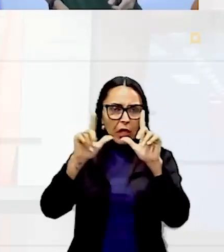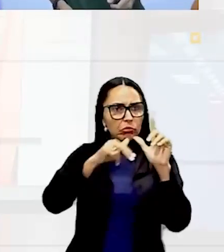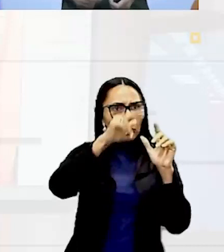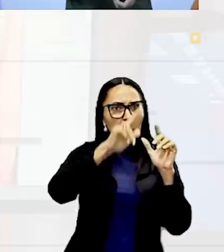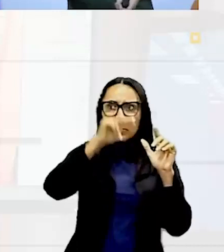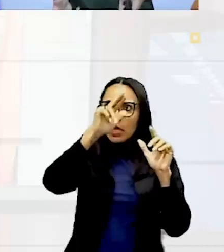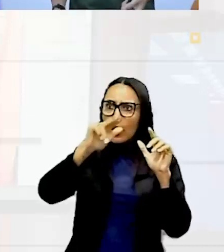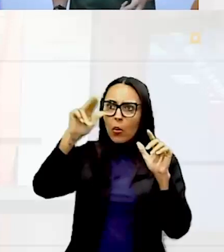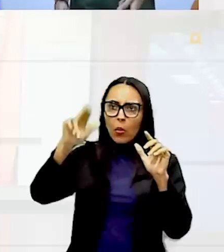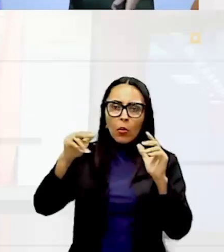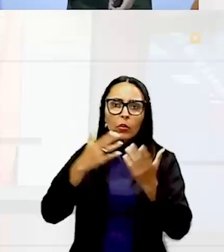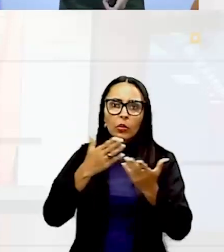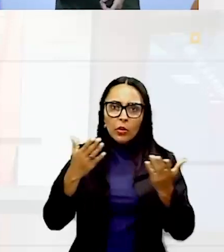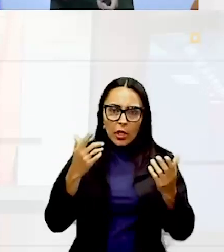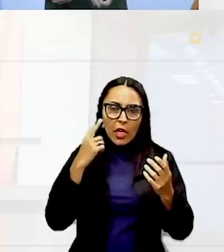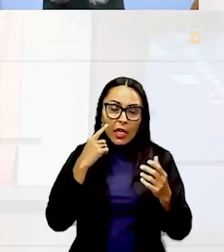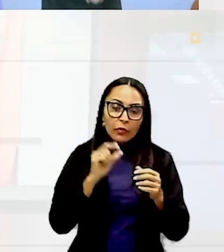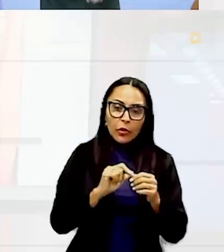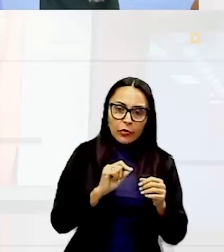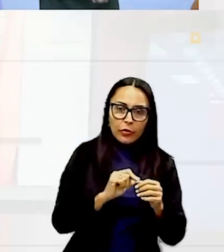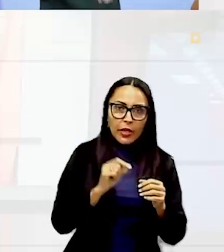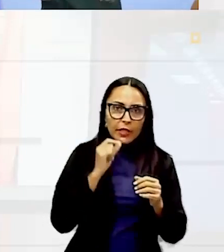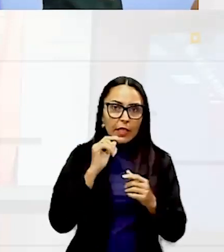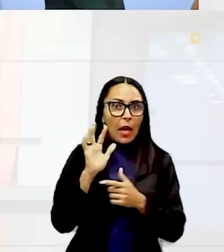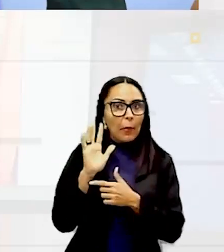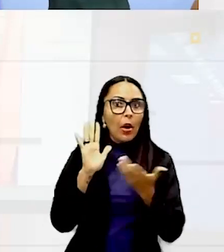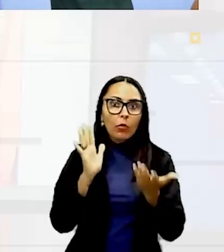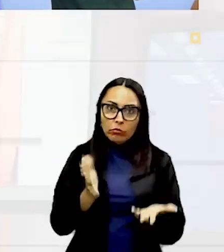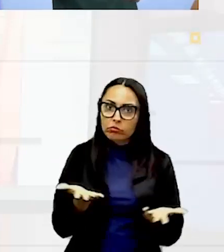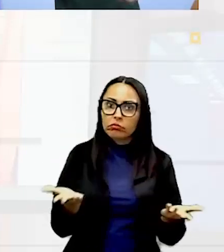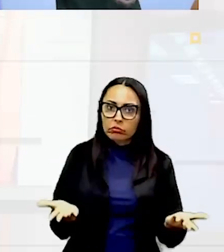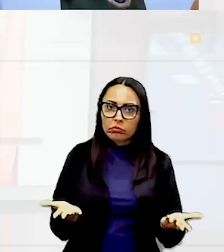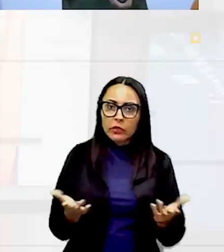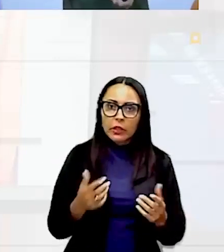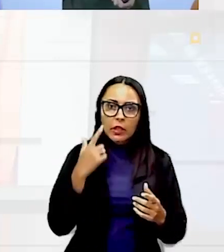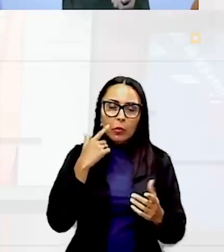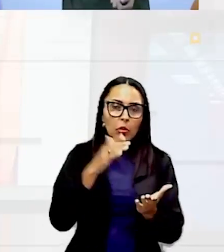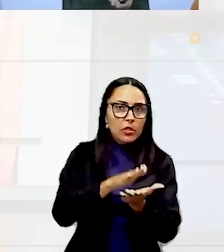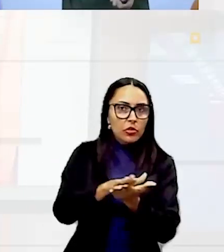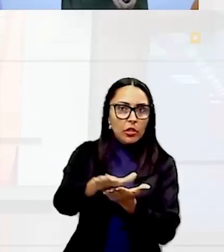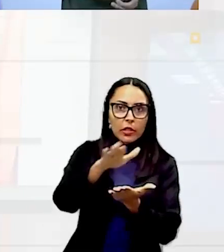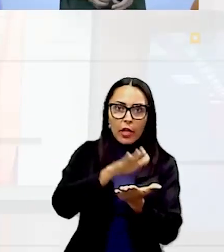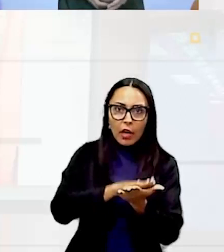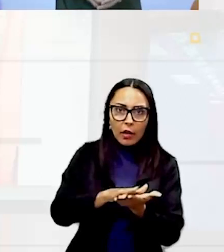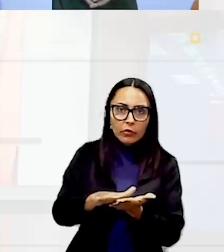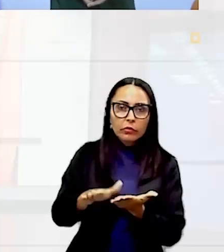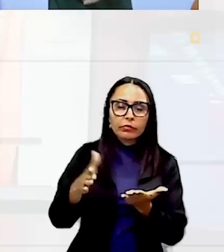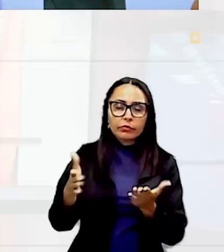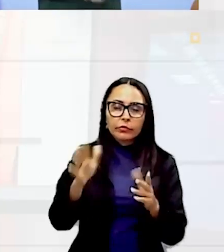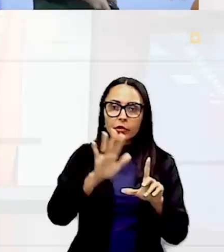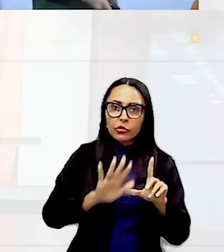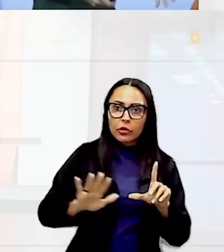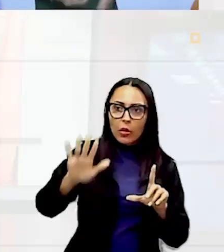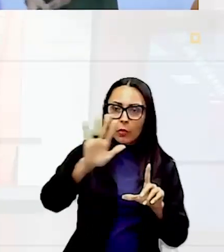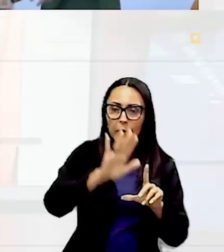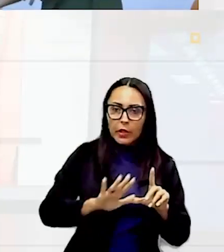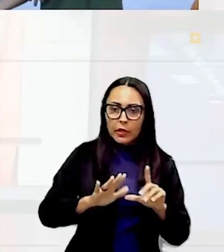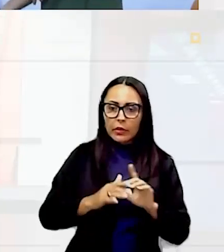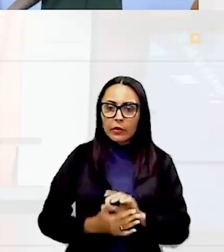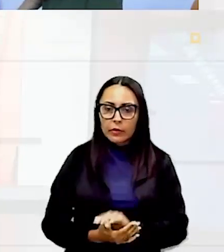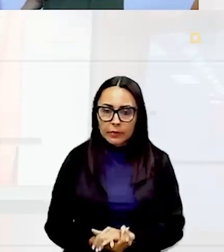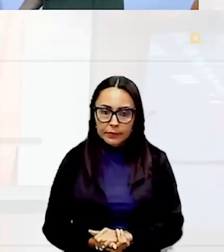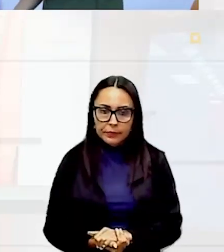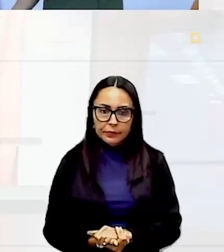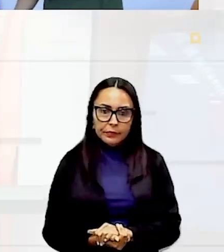pincel. A maioria delas foi feita à mão, e depois escaneado digitalmente, tanto o cenário quanto